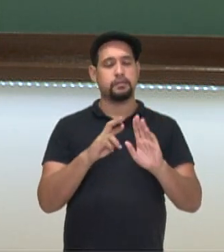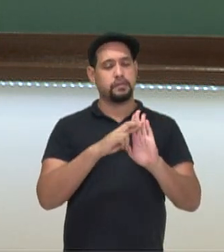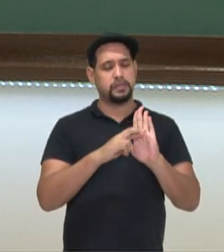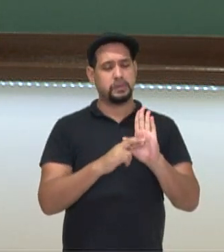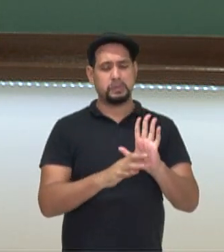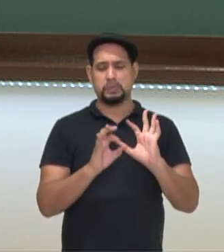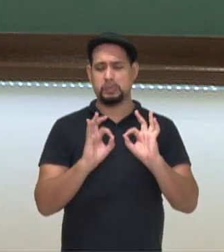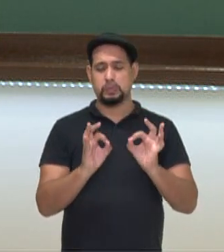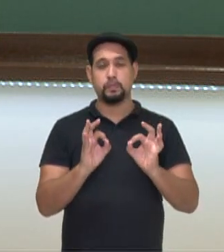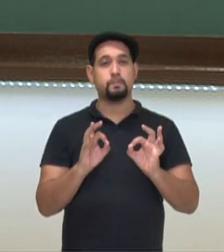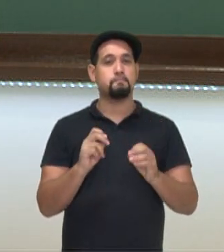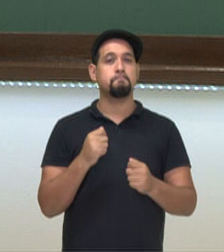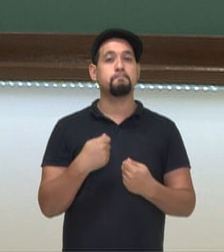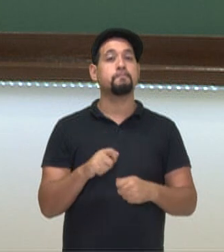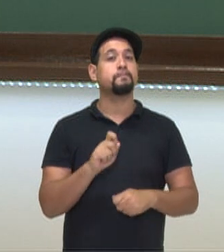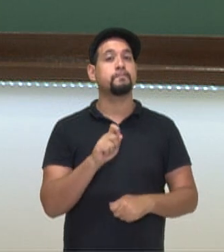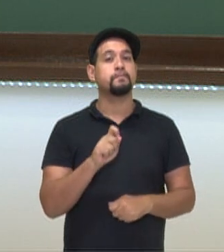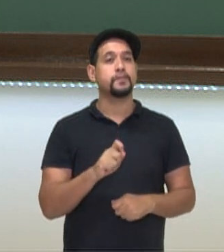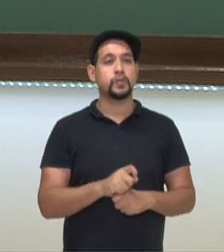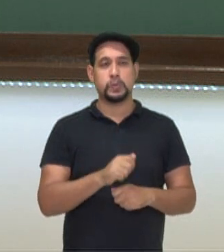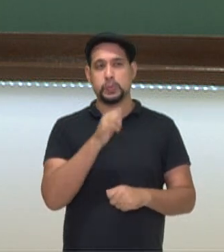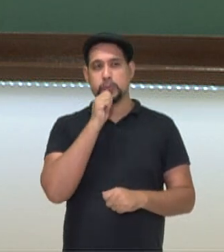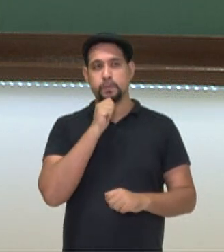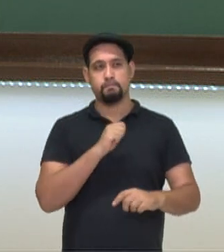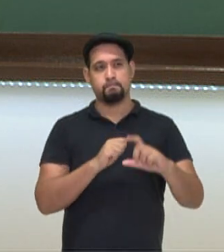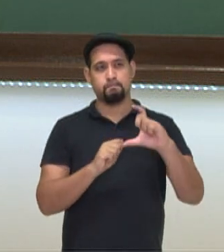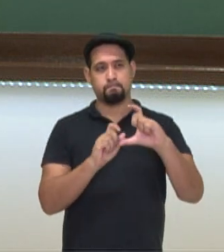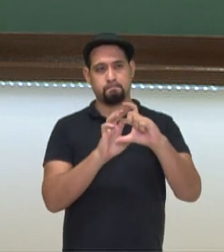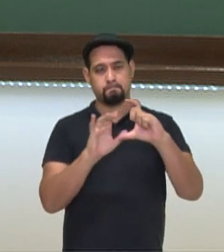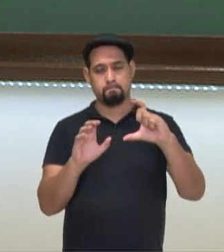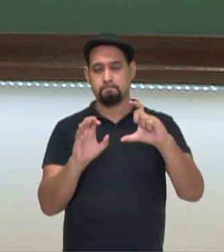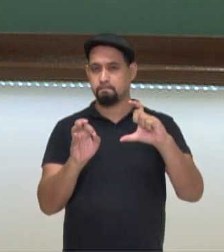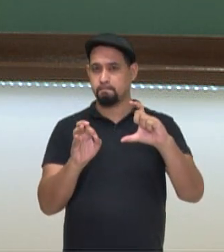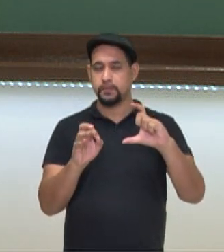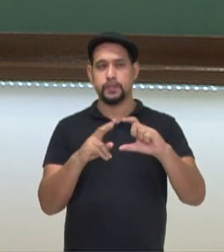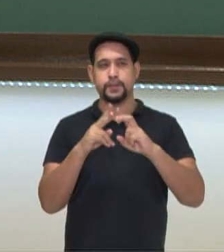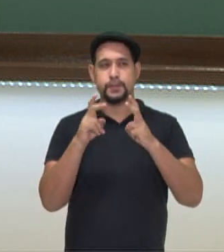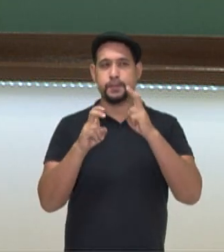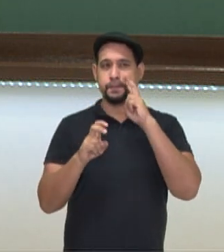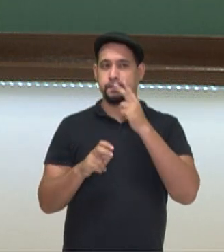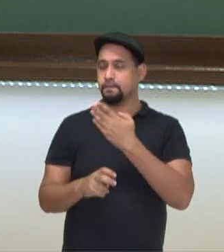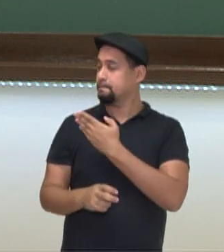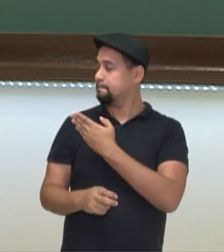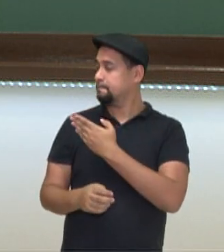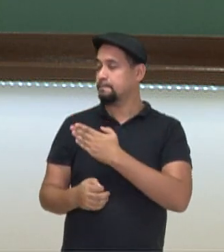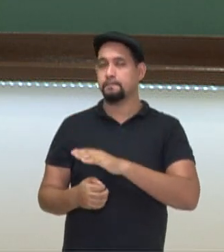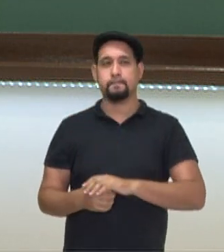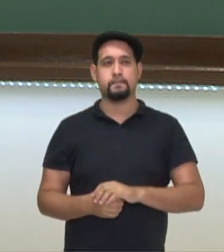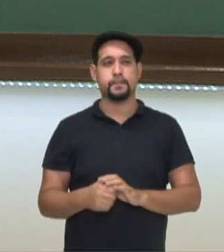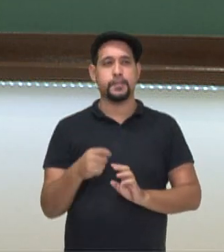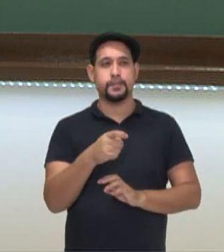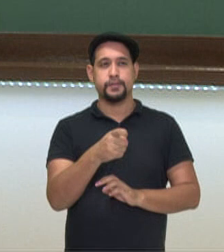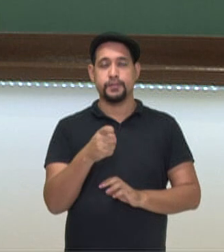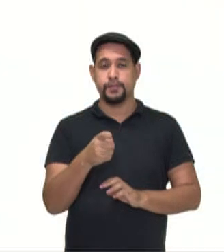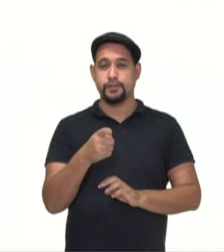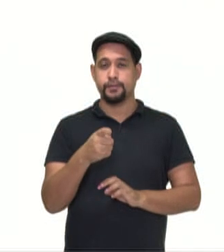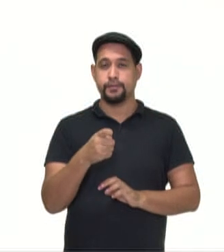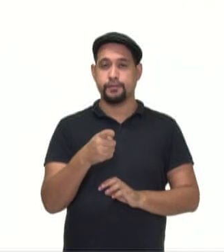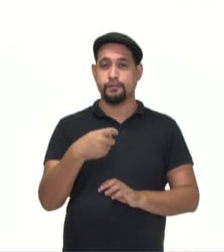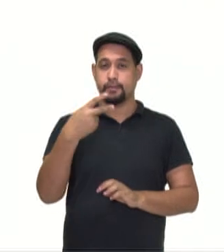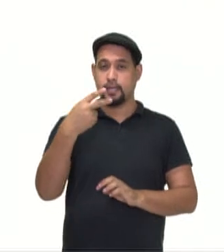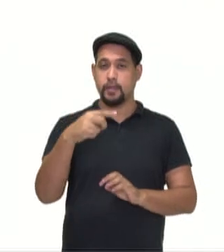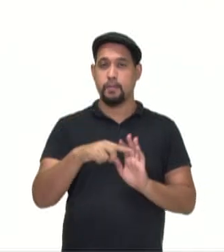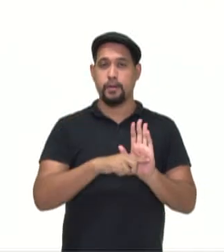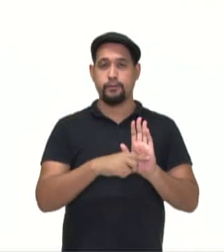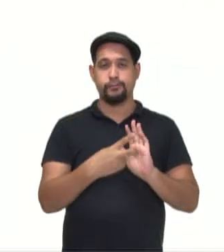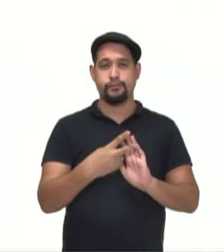seja feita corretamente, a gente coloca um número entre parênteses para garantir. Então, dá uma olhada no exemplo que eu fiz. X ao quadrado menos 2x